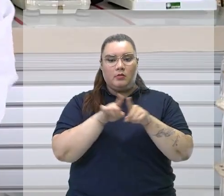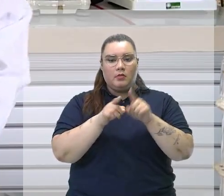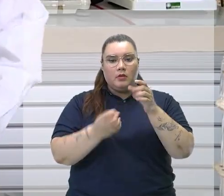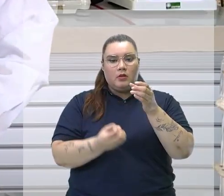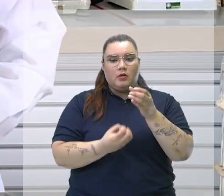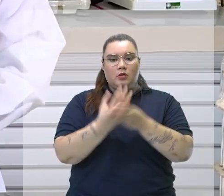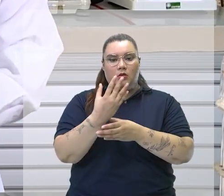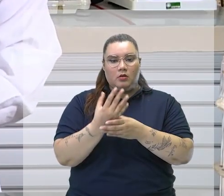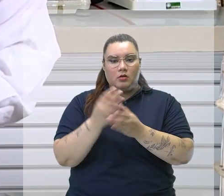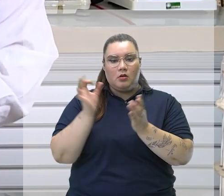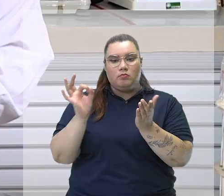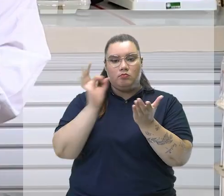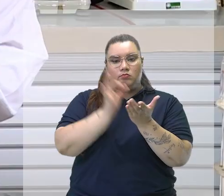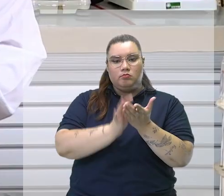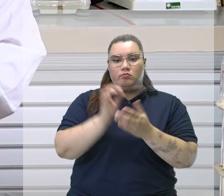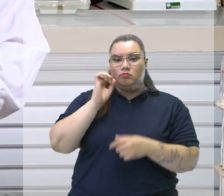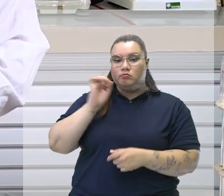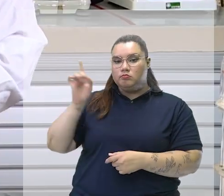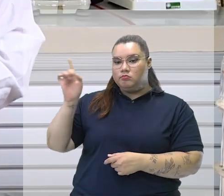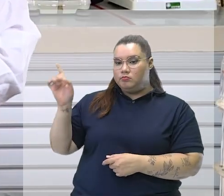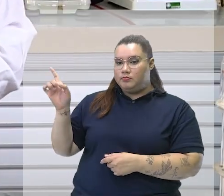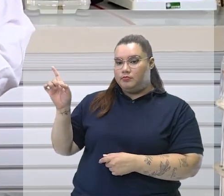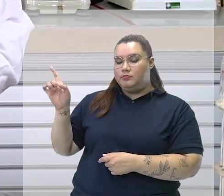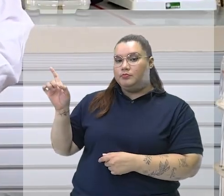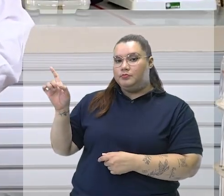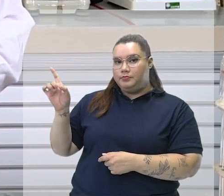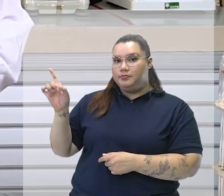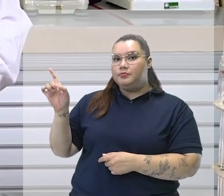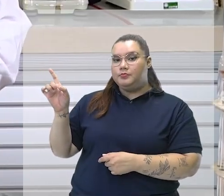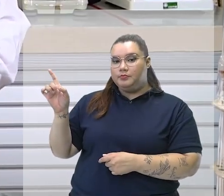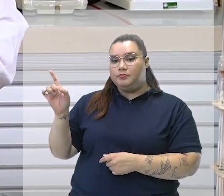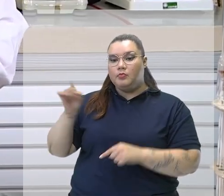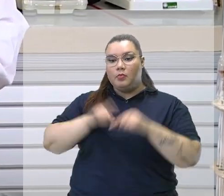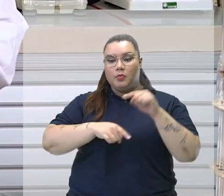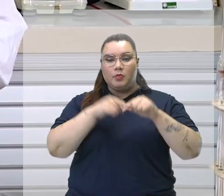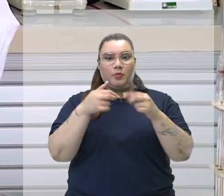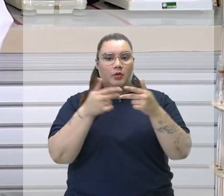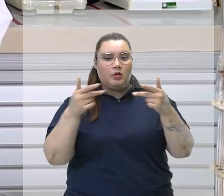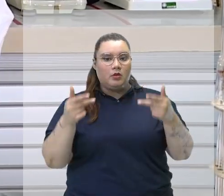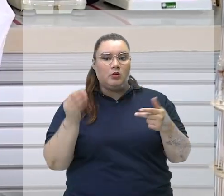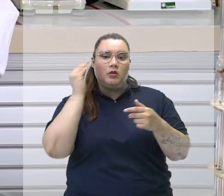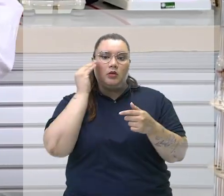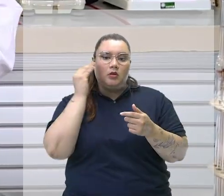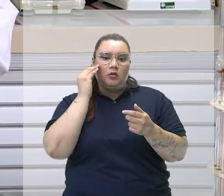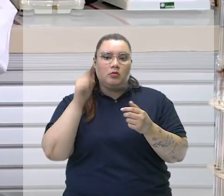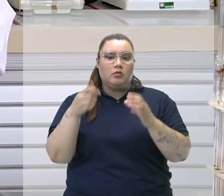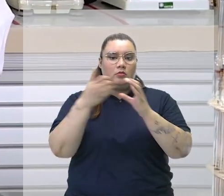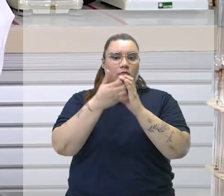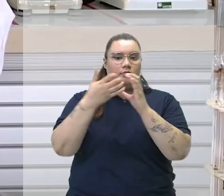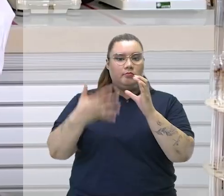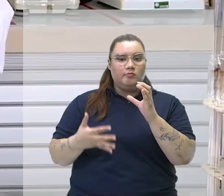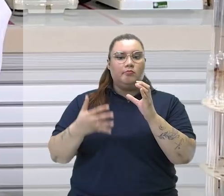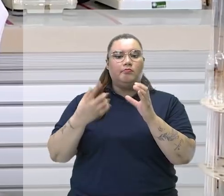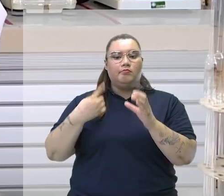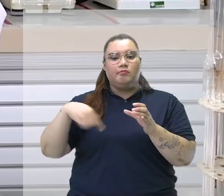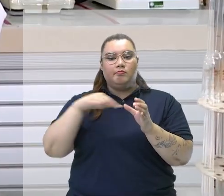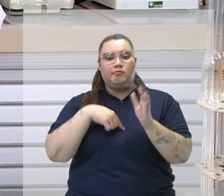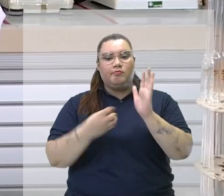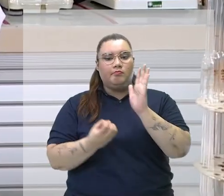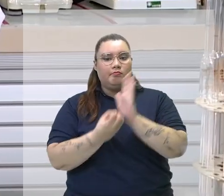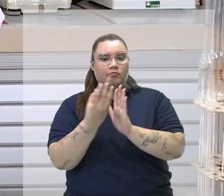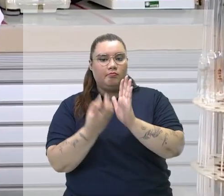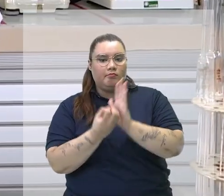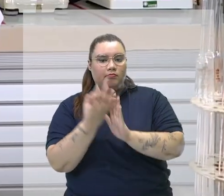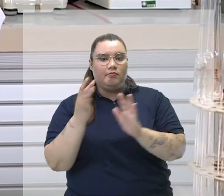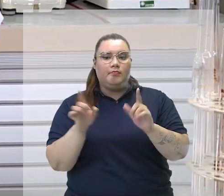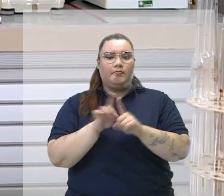a gente faz as produções das baterias, né, além dos materiais, de testar essas características dos materiais, a gente